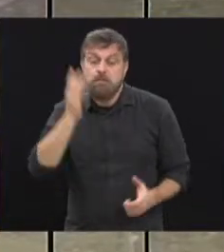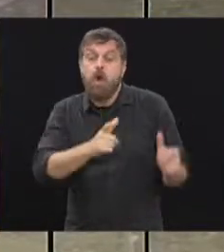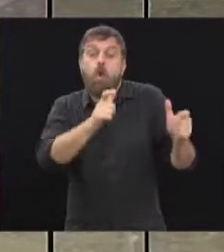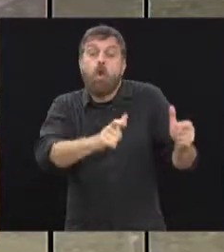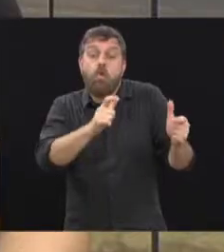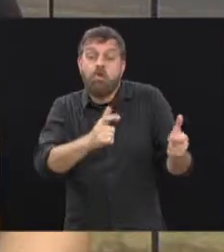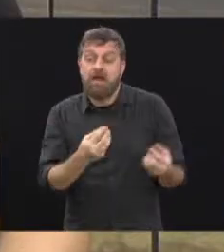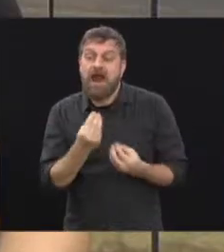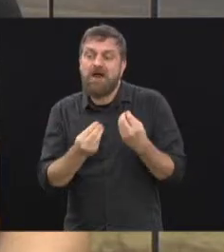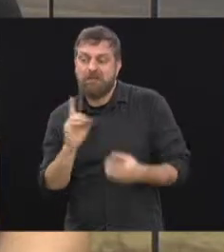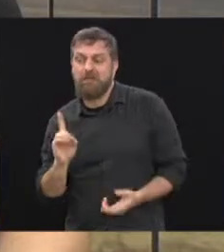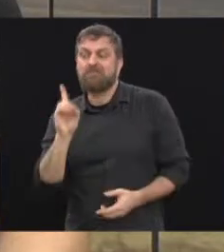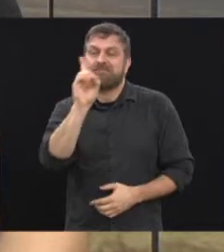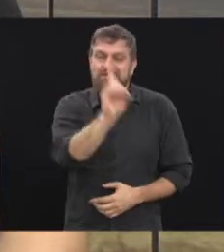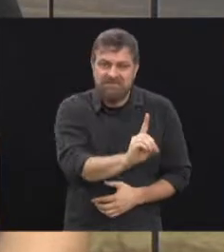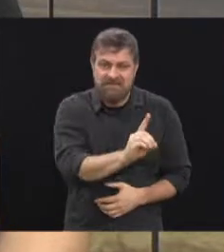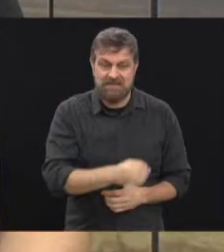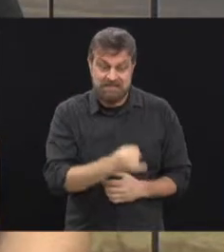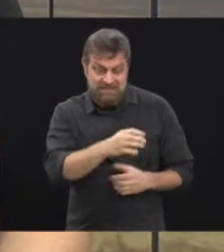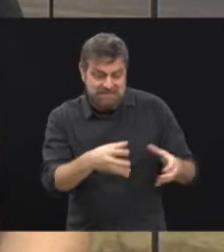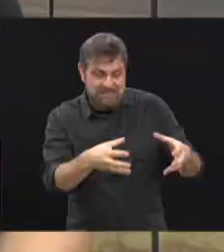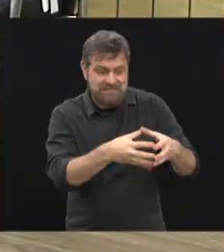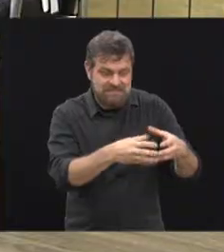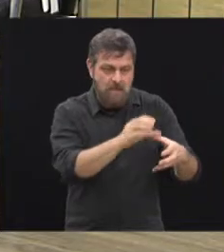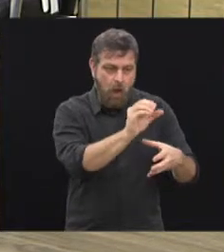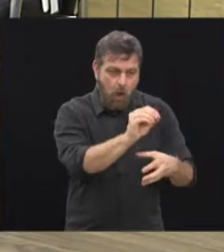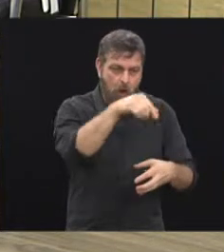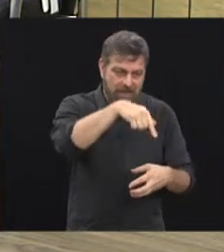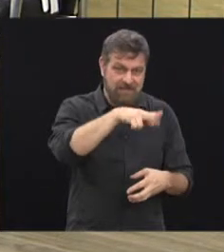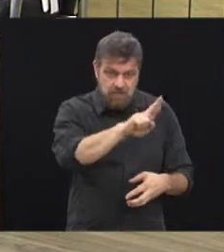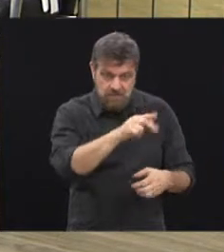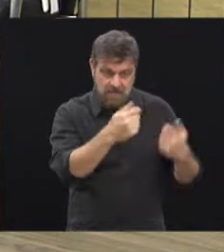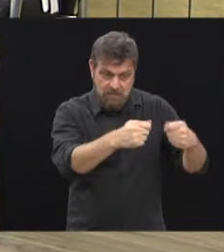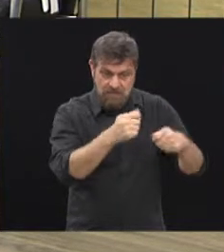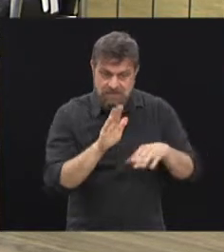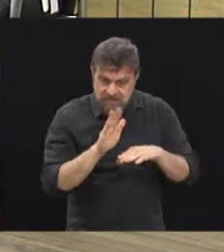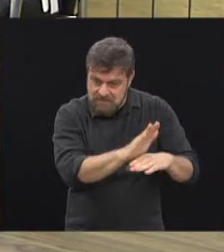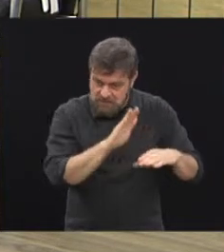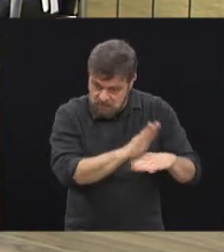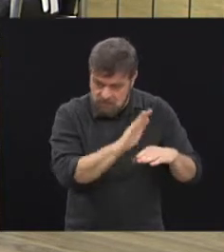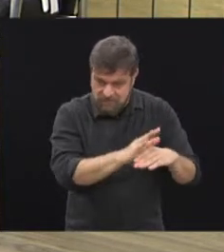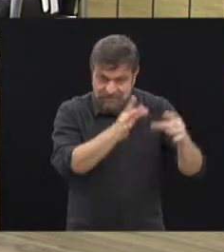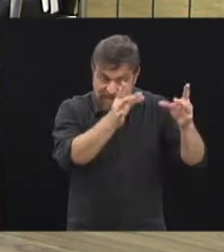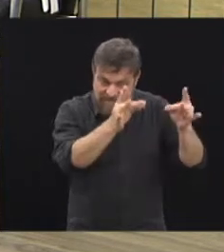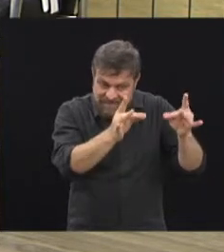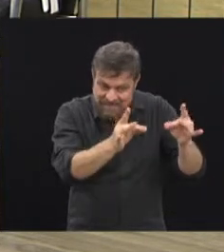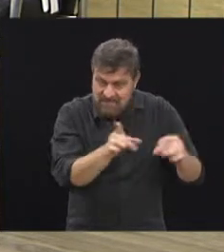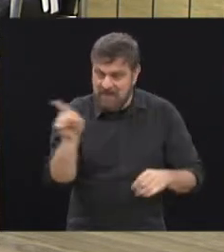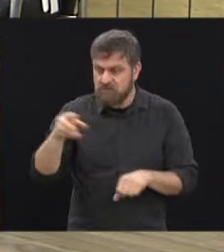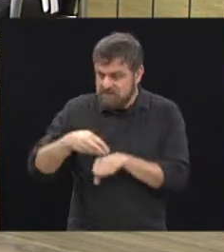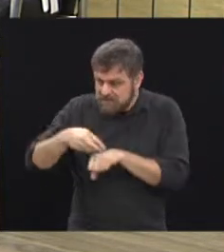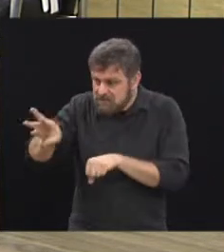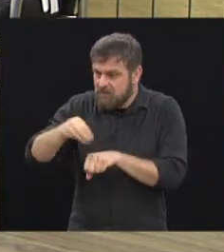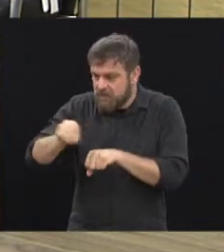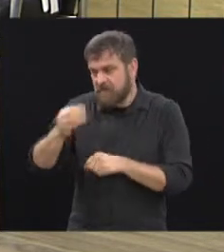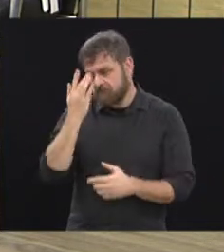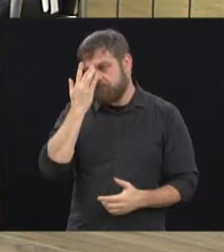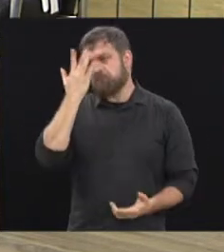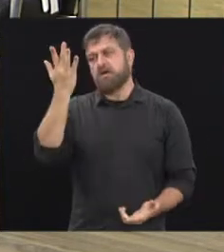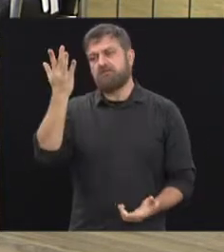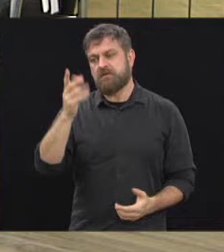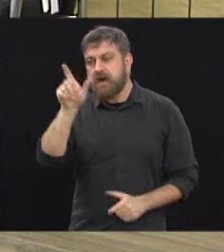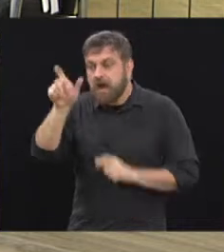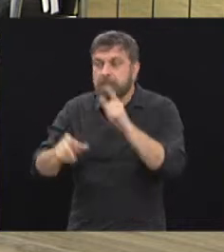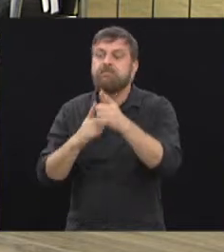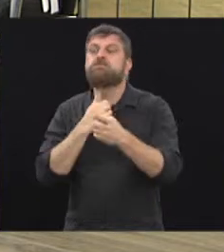indo também, né? Se essa ONG precisa dessa mão de obra, tem todos esses detalhes que vocês facilitam para quem